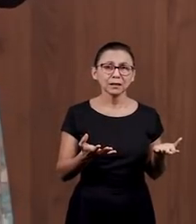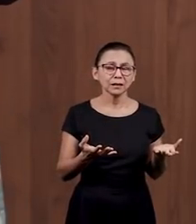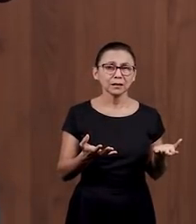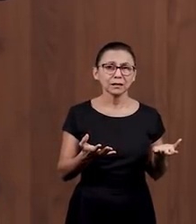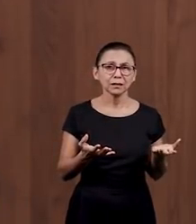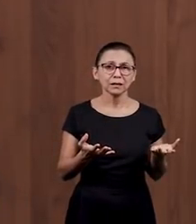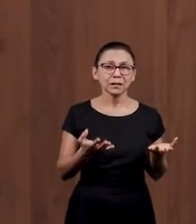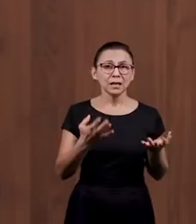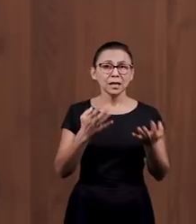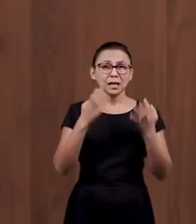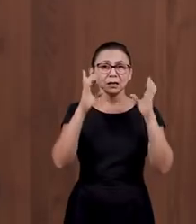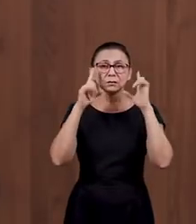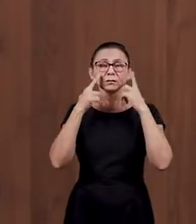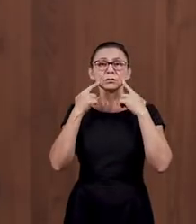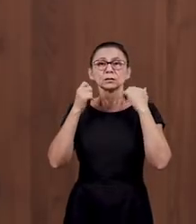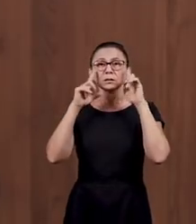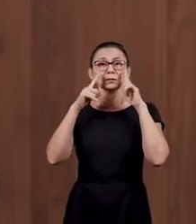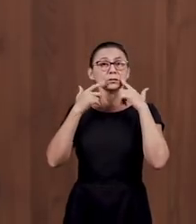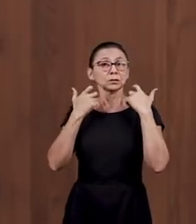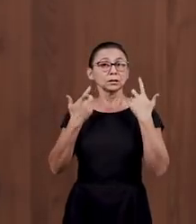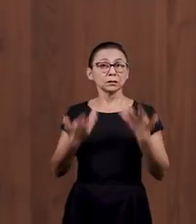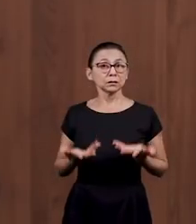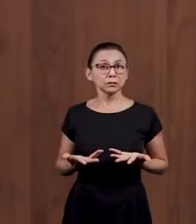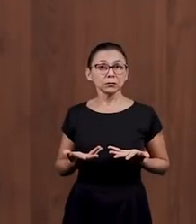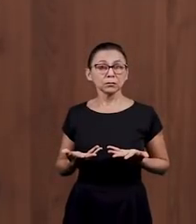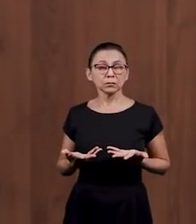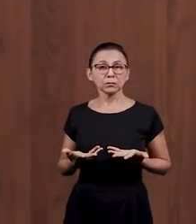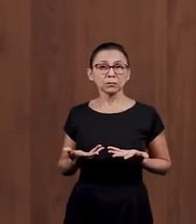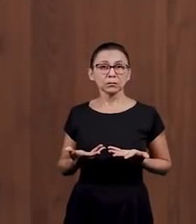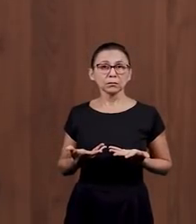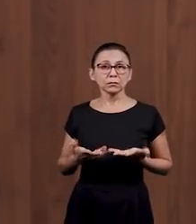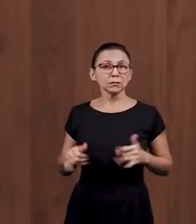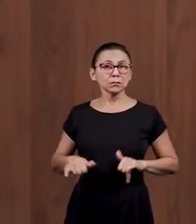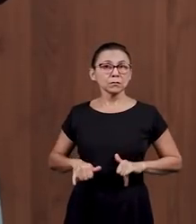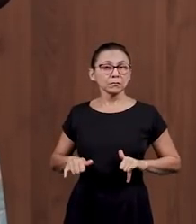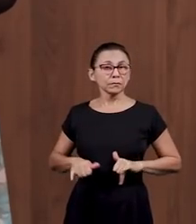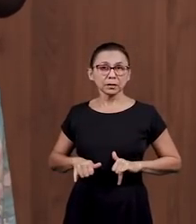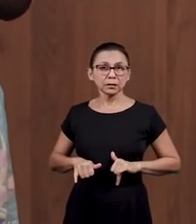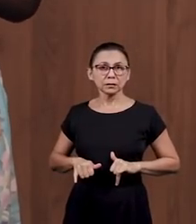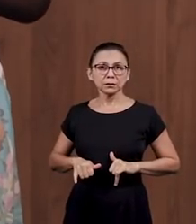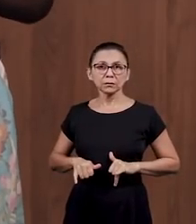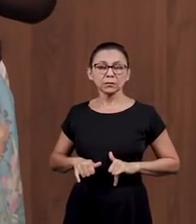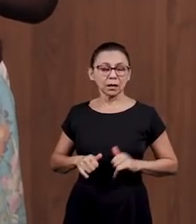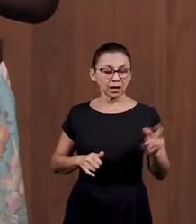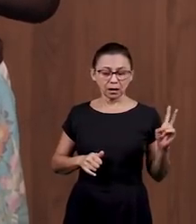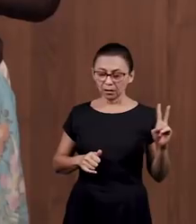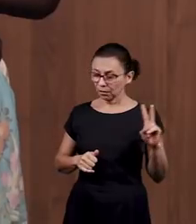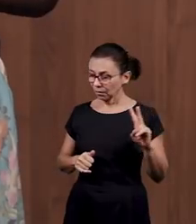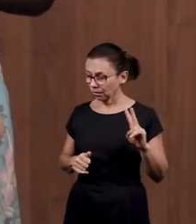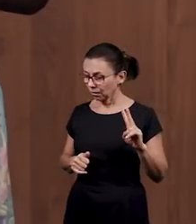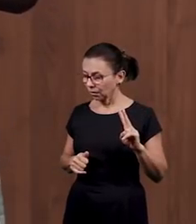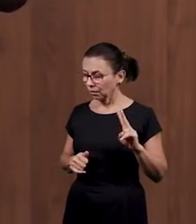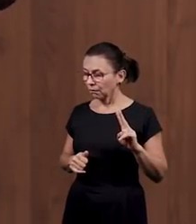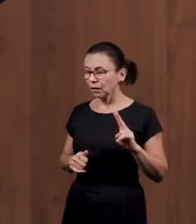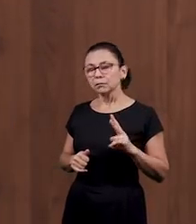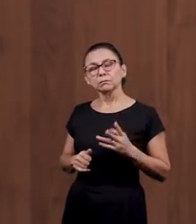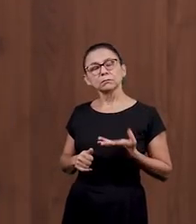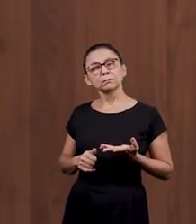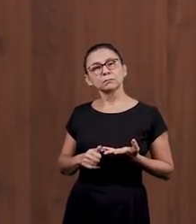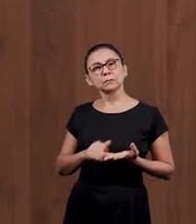vinho. Eu estou derramando a minha alma perante o Senhor. Então ele vê a situação de Ana e ele